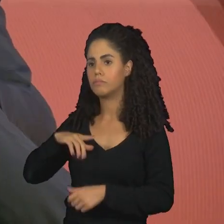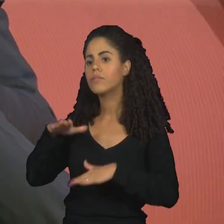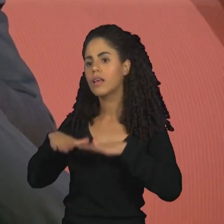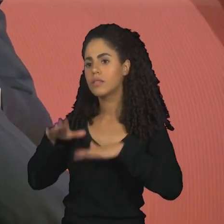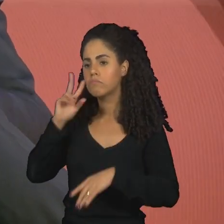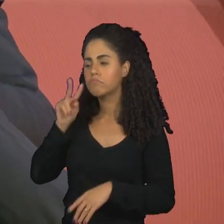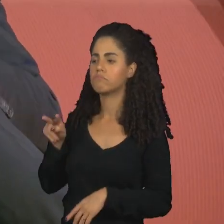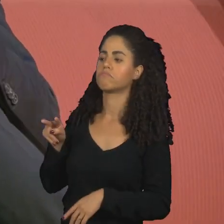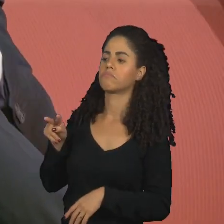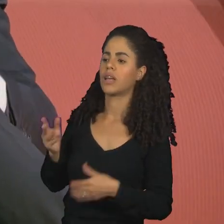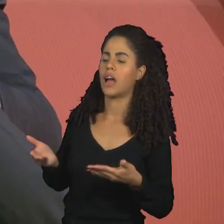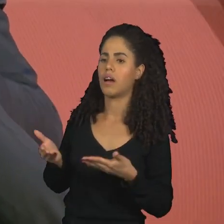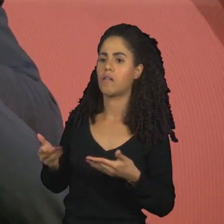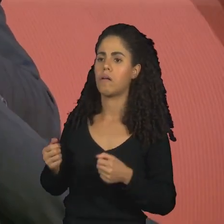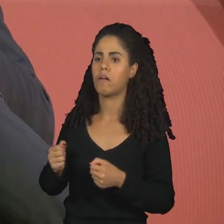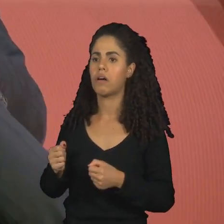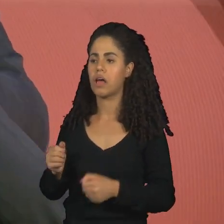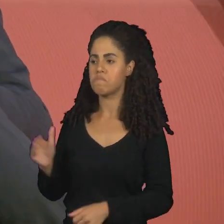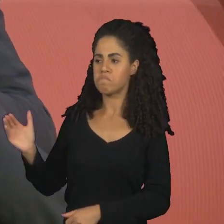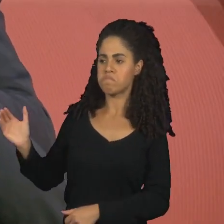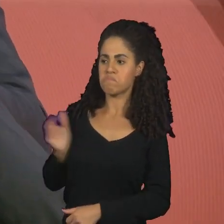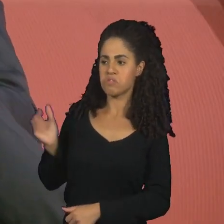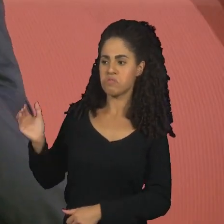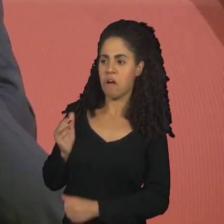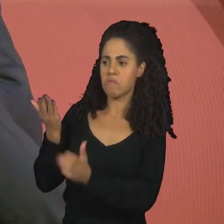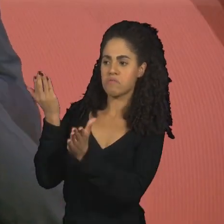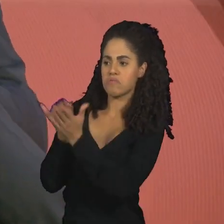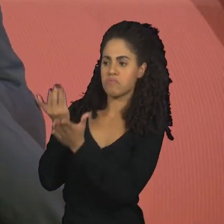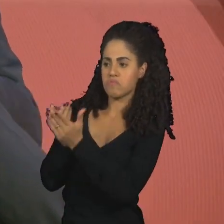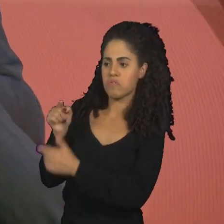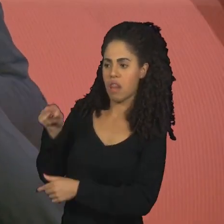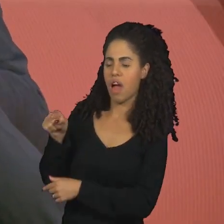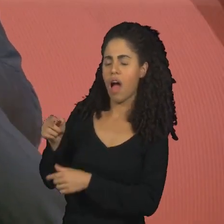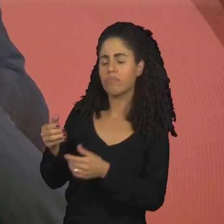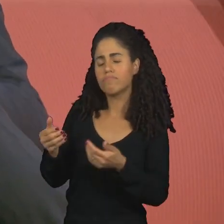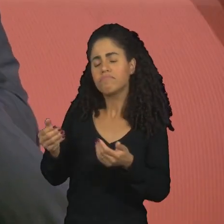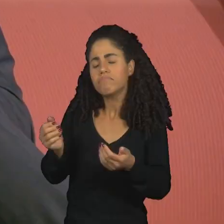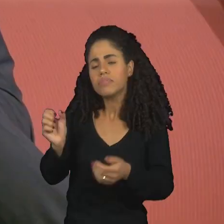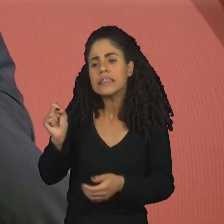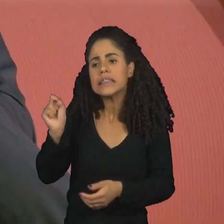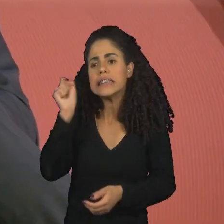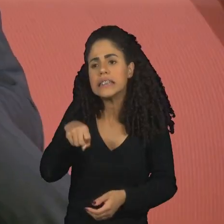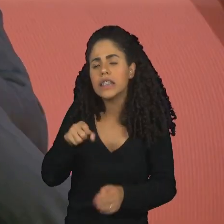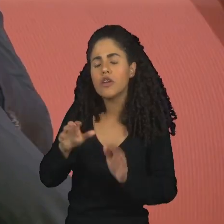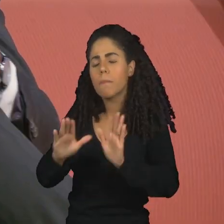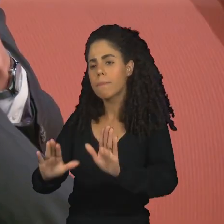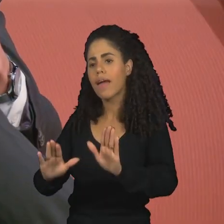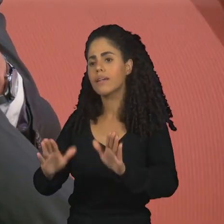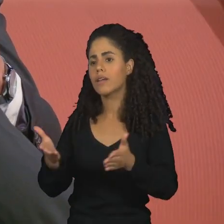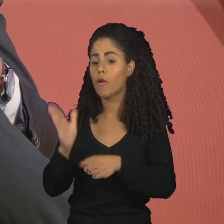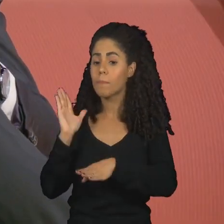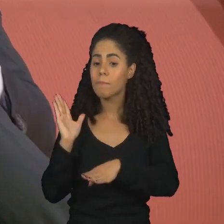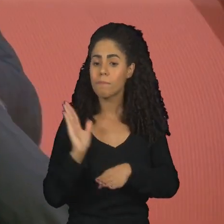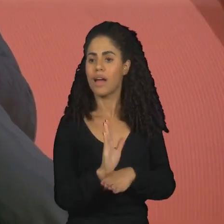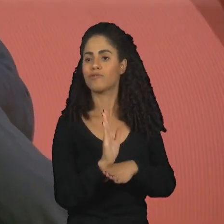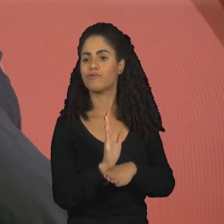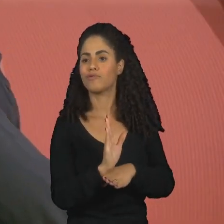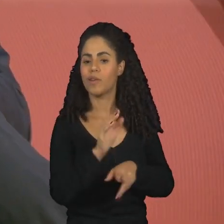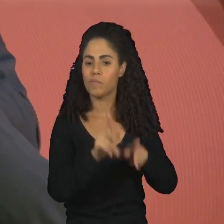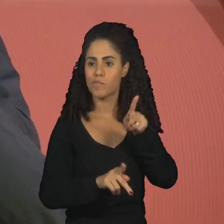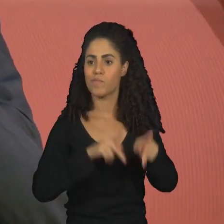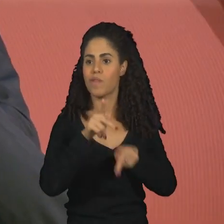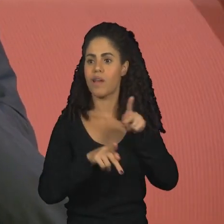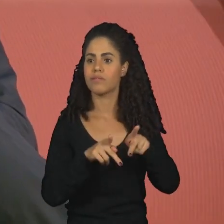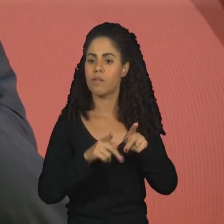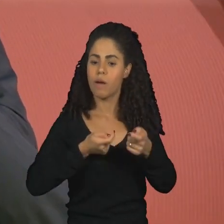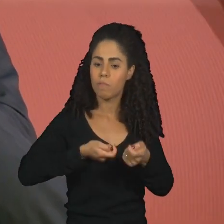foi vista um pouco como elite, né? Da elite. E, de fato, né? Mas agora ela se transforma cada vez